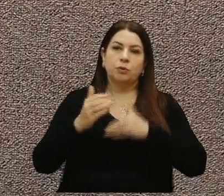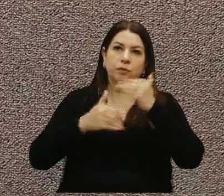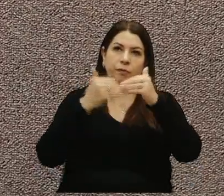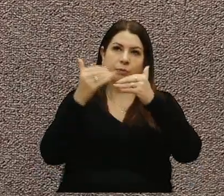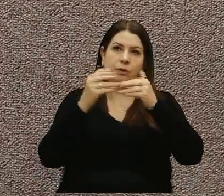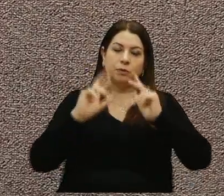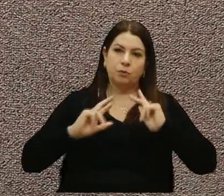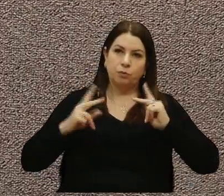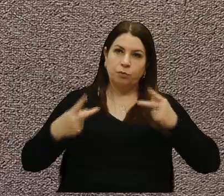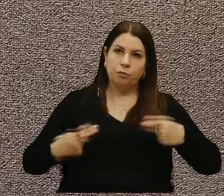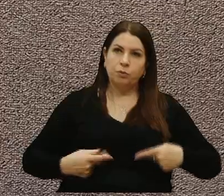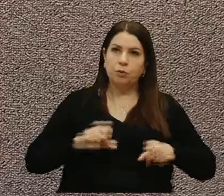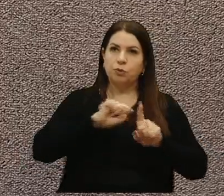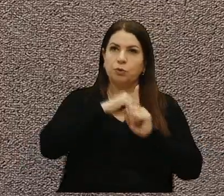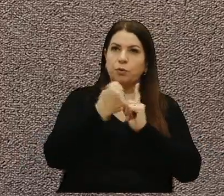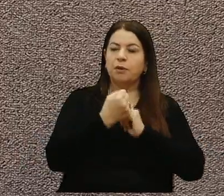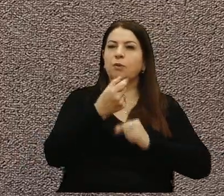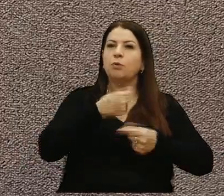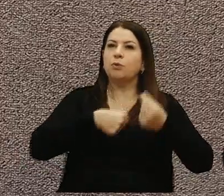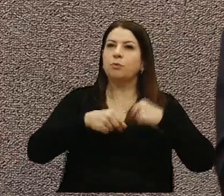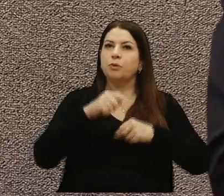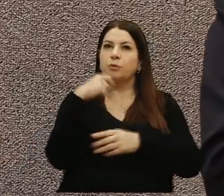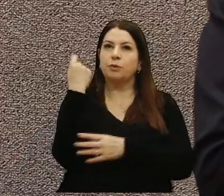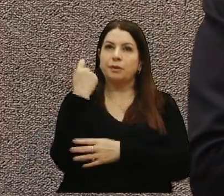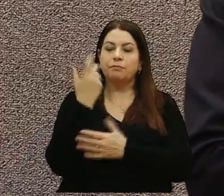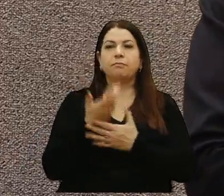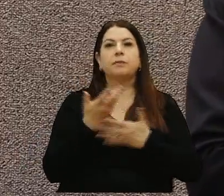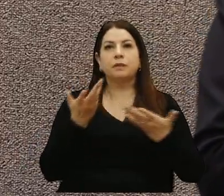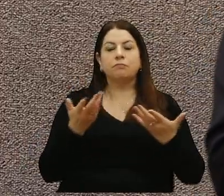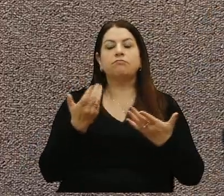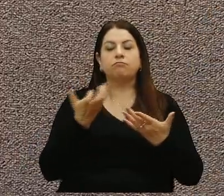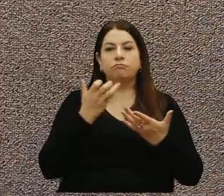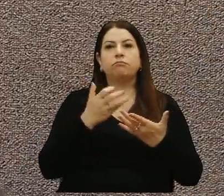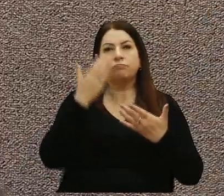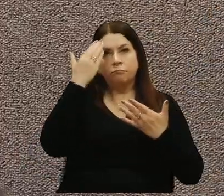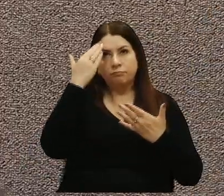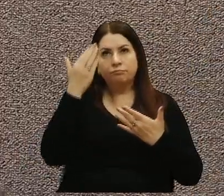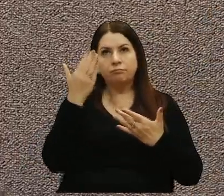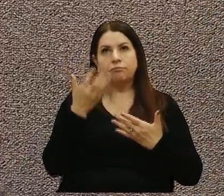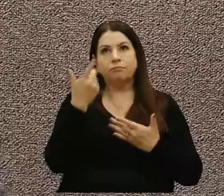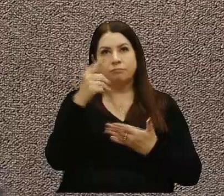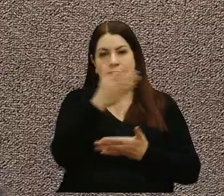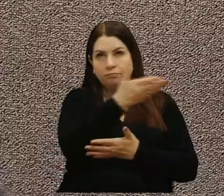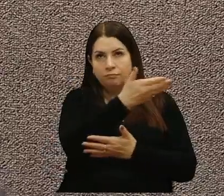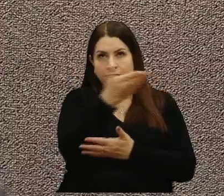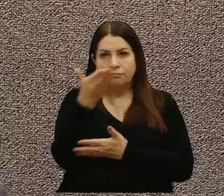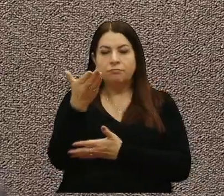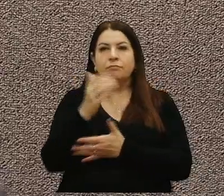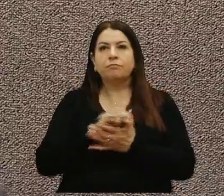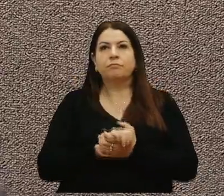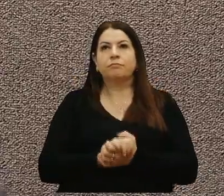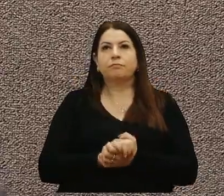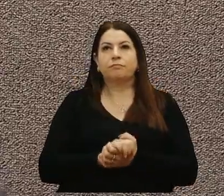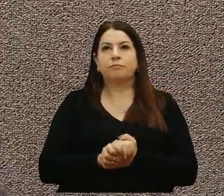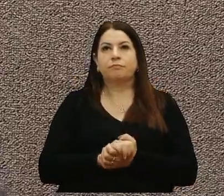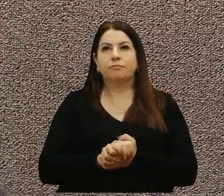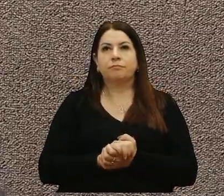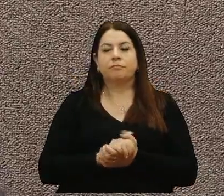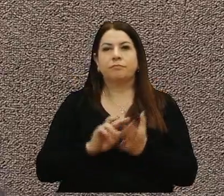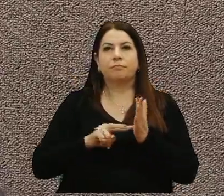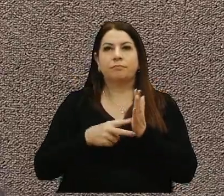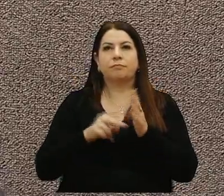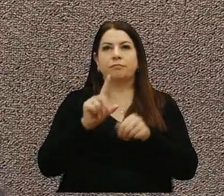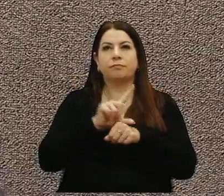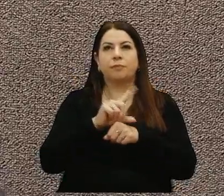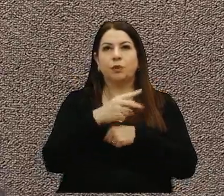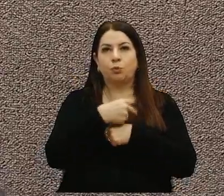desenvolvimento humano, social e econômico do Rio Grande do Sul. Então, eu quero agradecer enormemente ao Cindy Lojas, que me